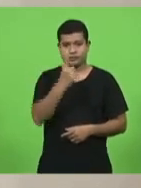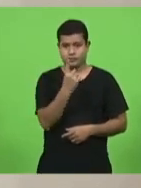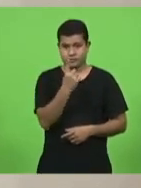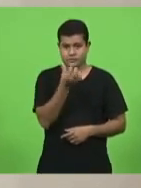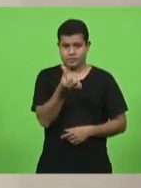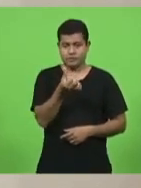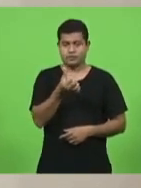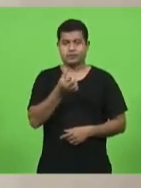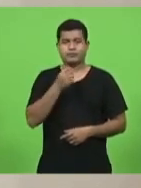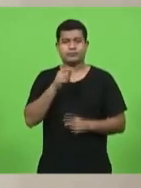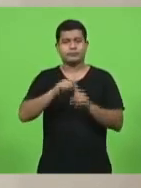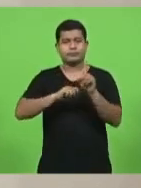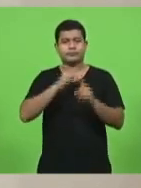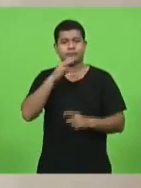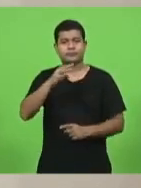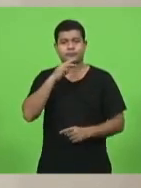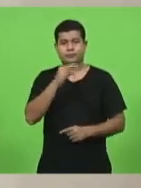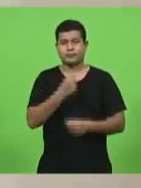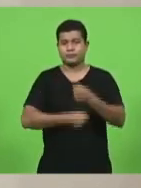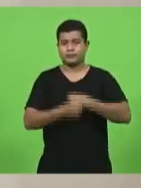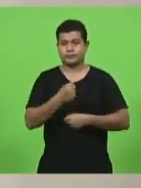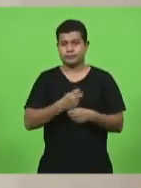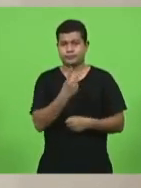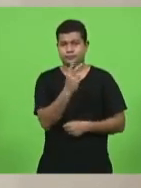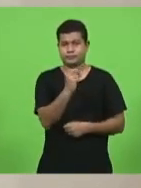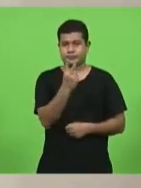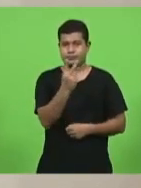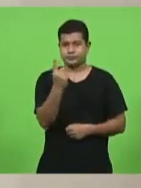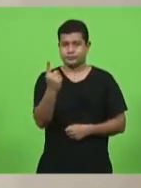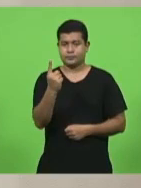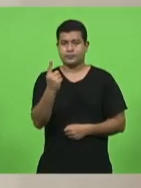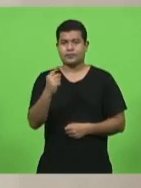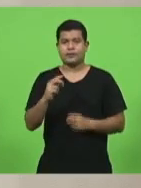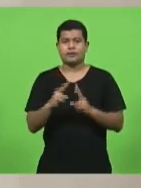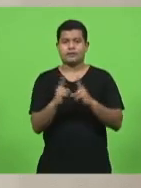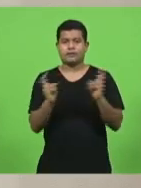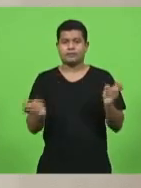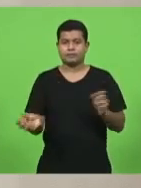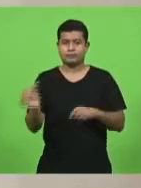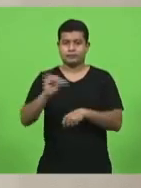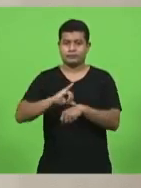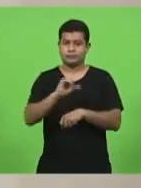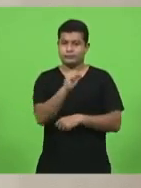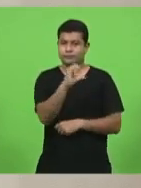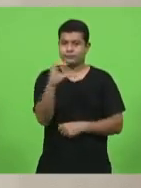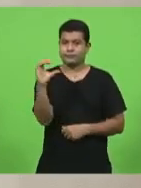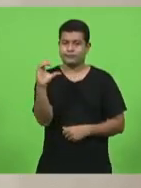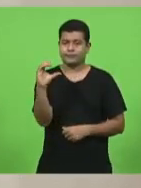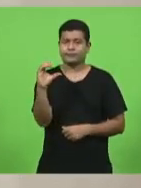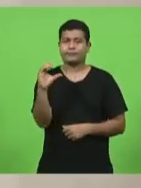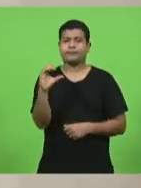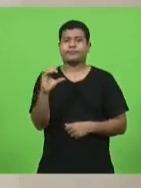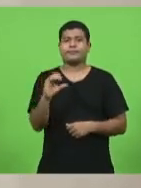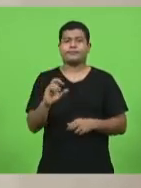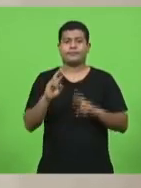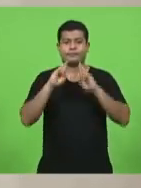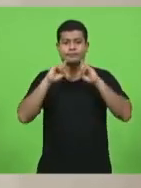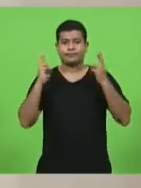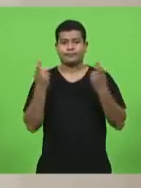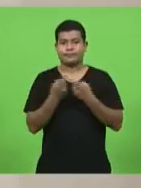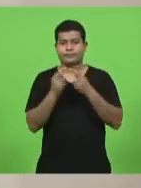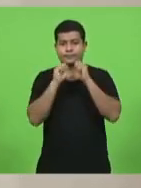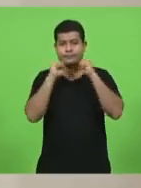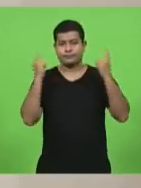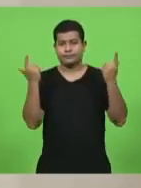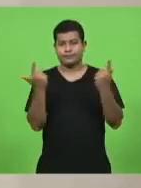do mês de março do ano de 2021, nesta cidade de Florianópolis, capital do Estado de Santa Catarina, reuniu-se